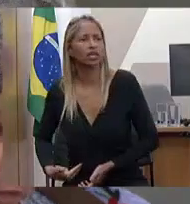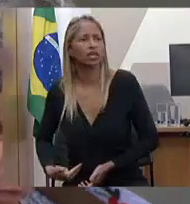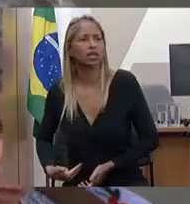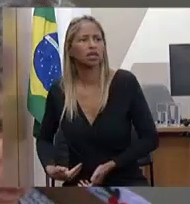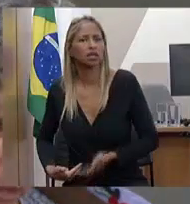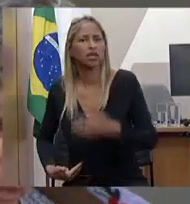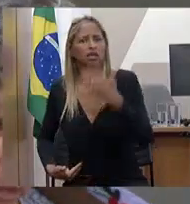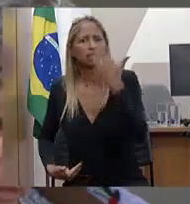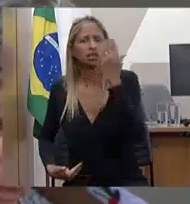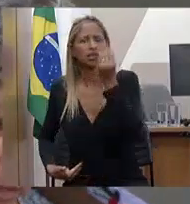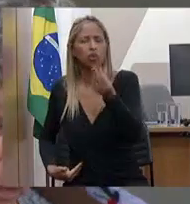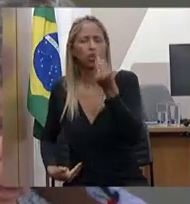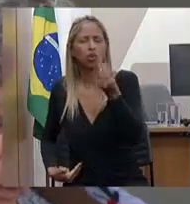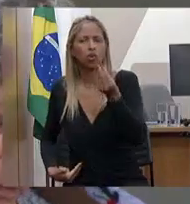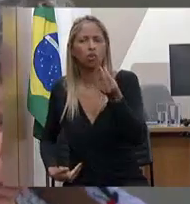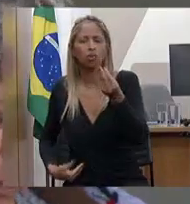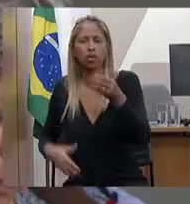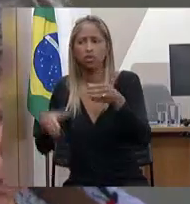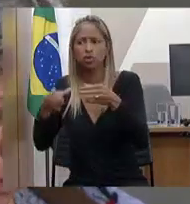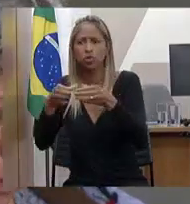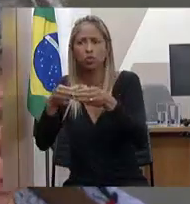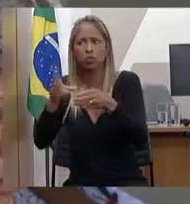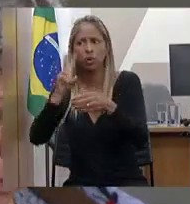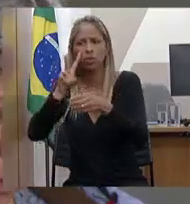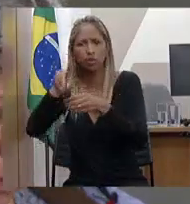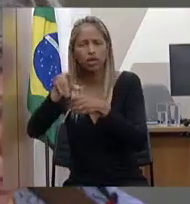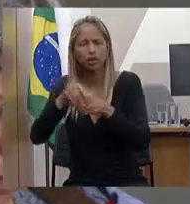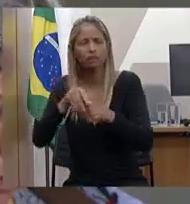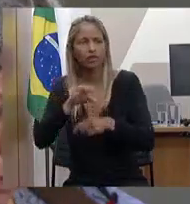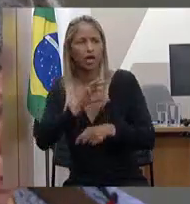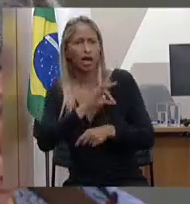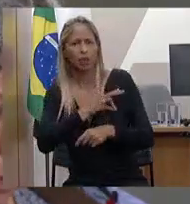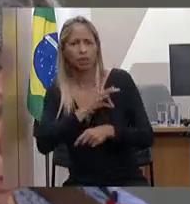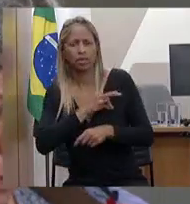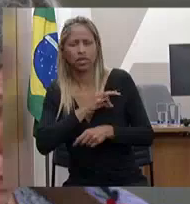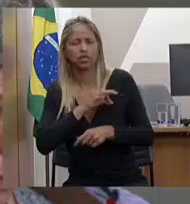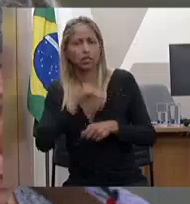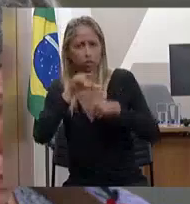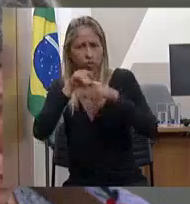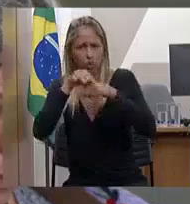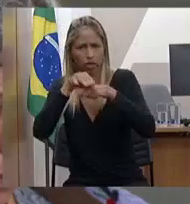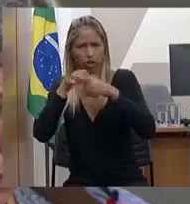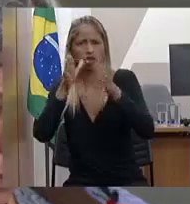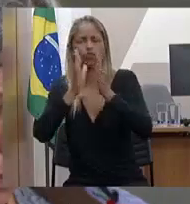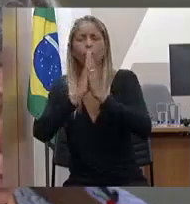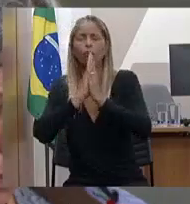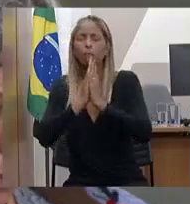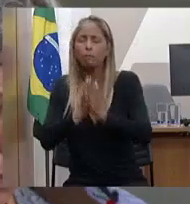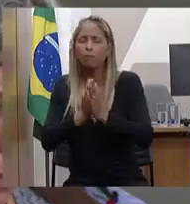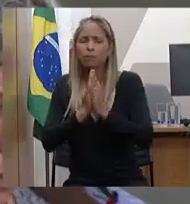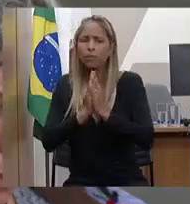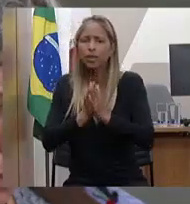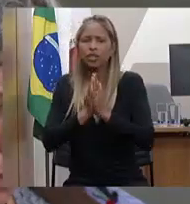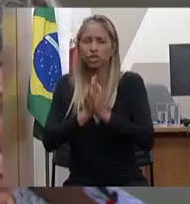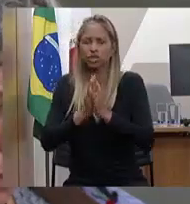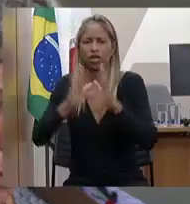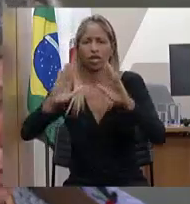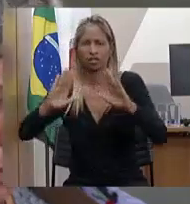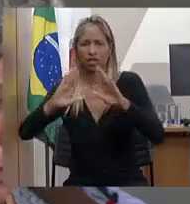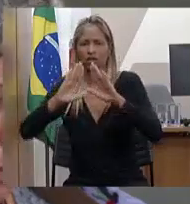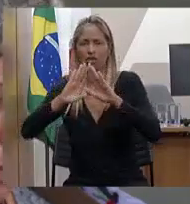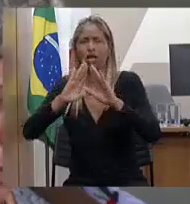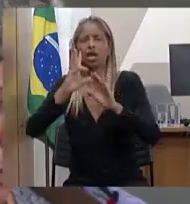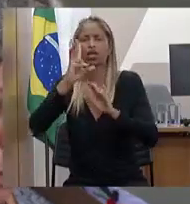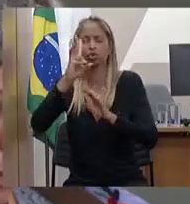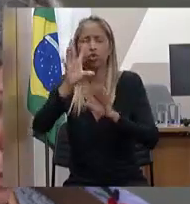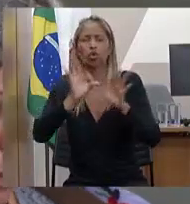ter uma cautela com essa turma toda a polícia está doente e eu vim pedir encarecidamente a essa casa tem